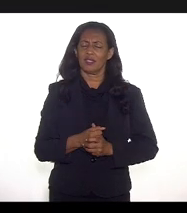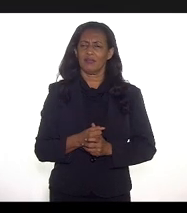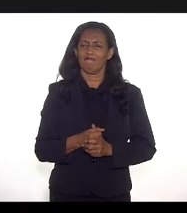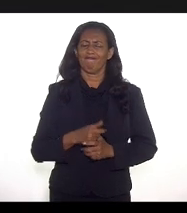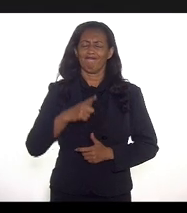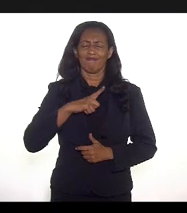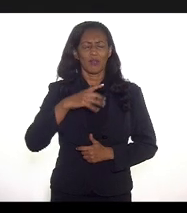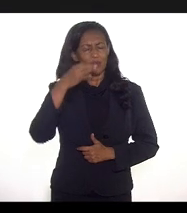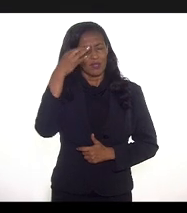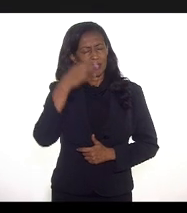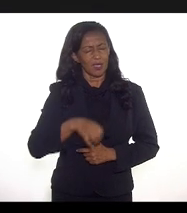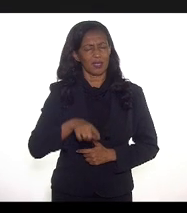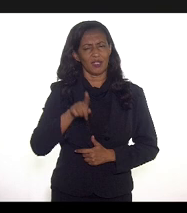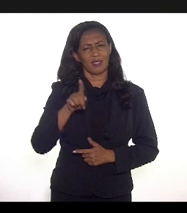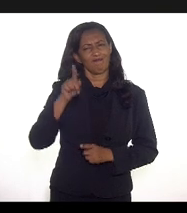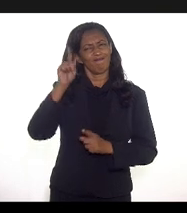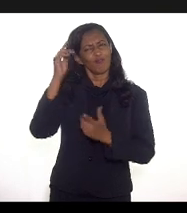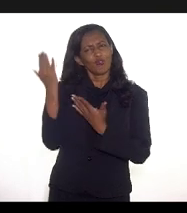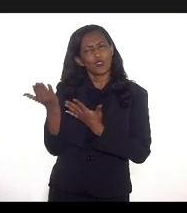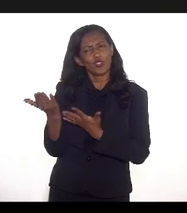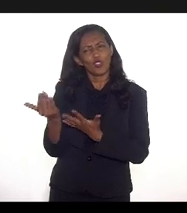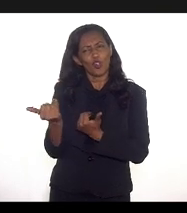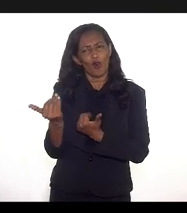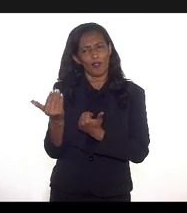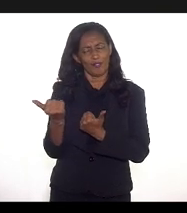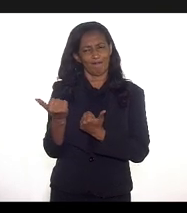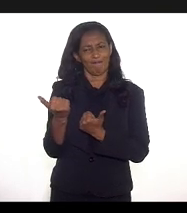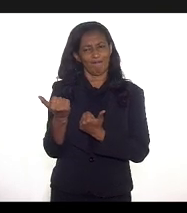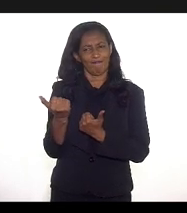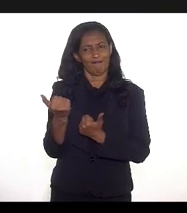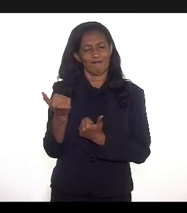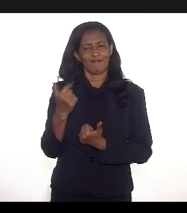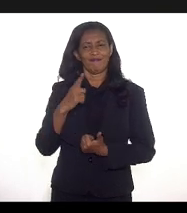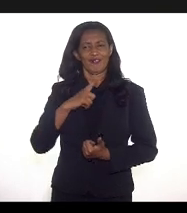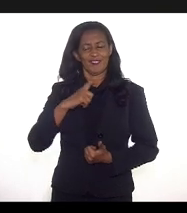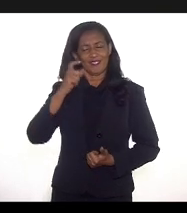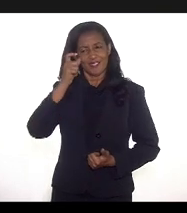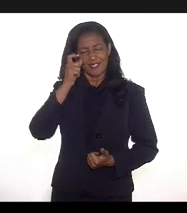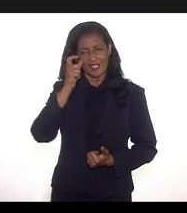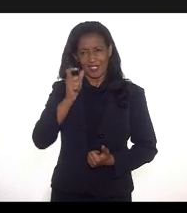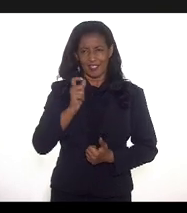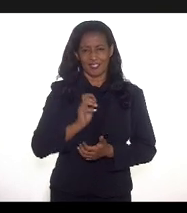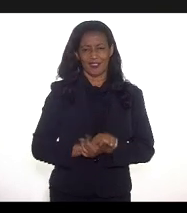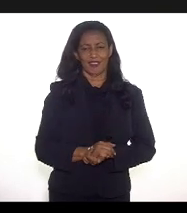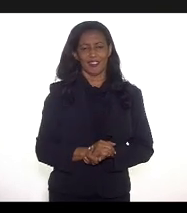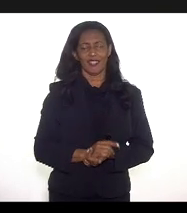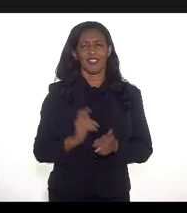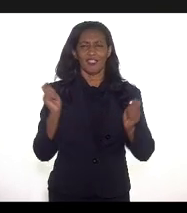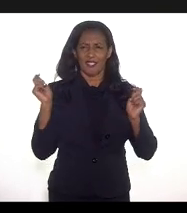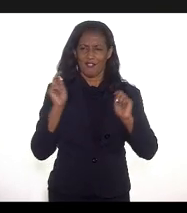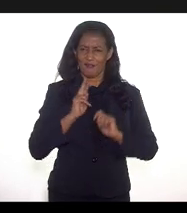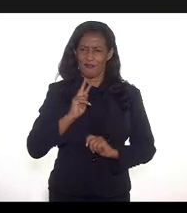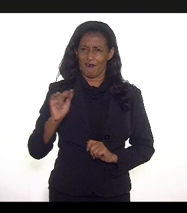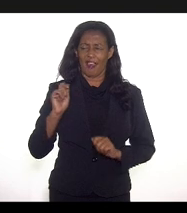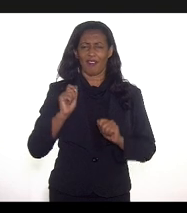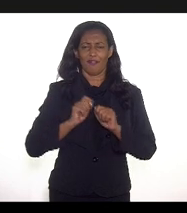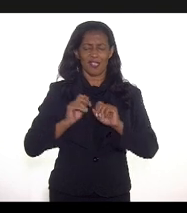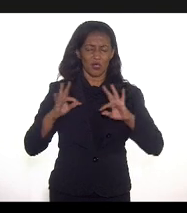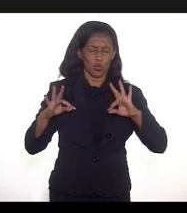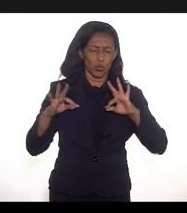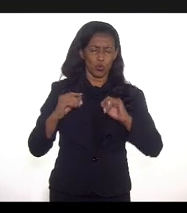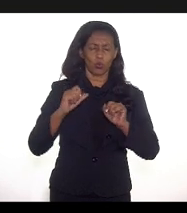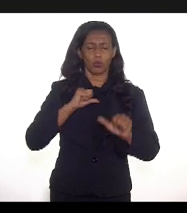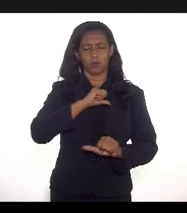ele é jovem, bem intencionado e que vai fazer de tudo para que isso possa estar